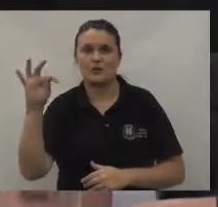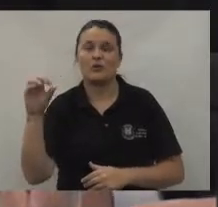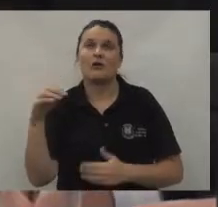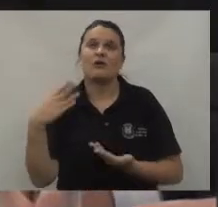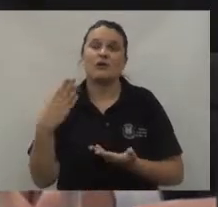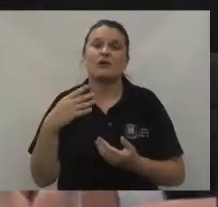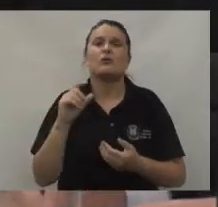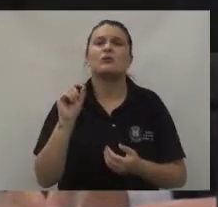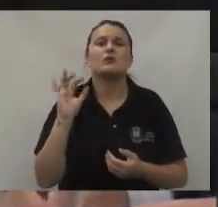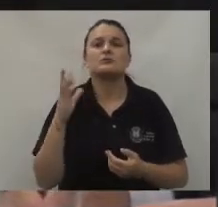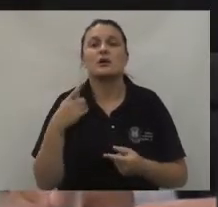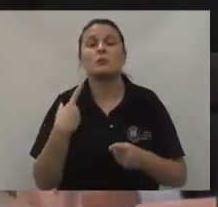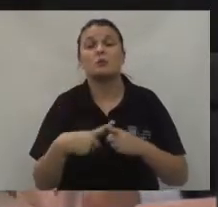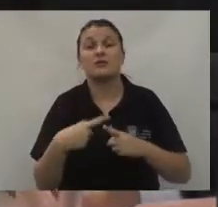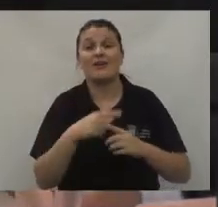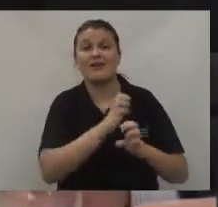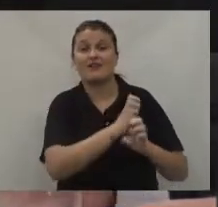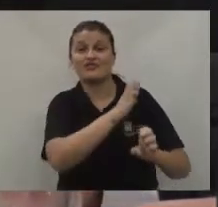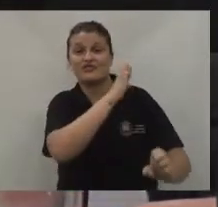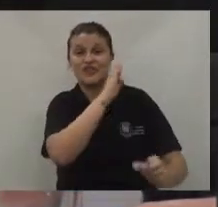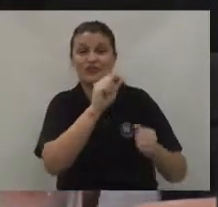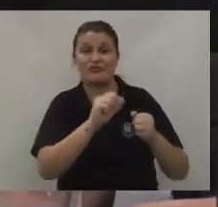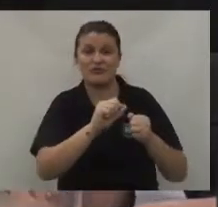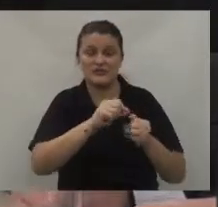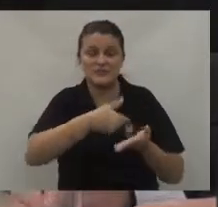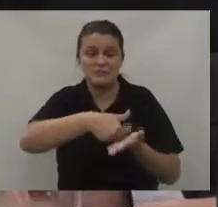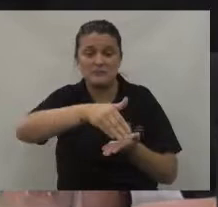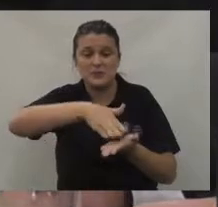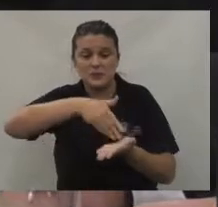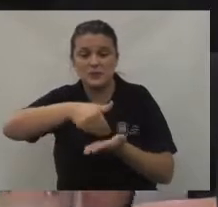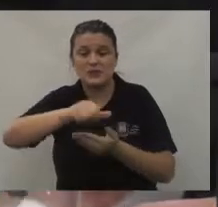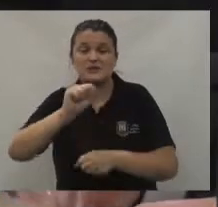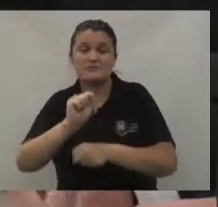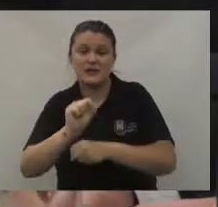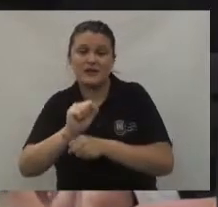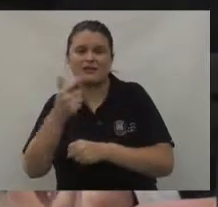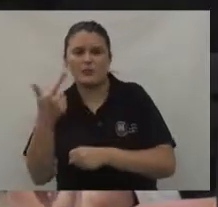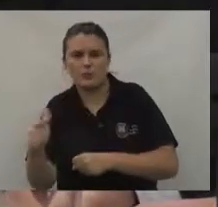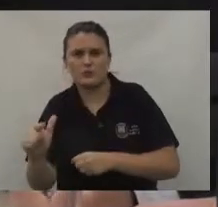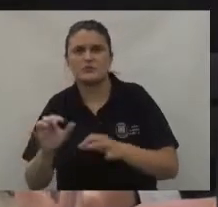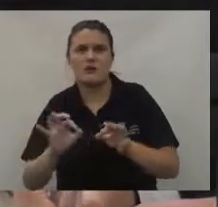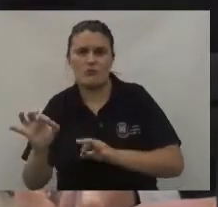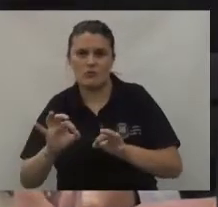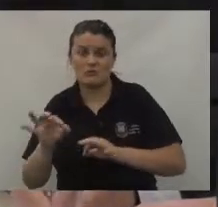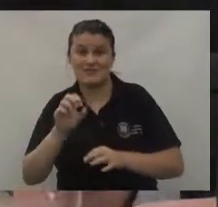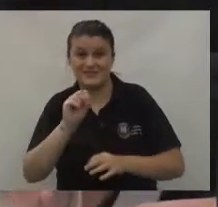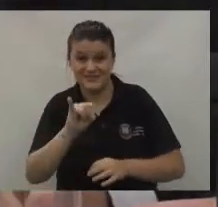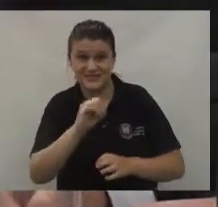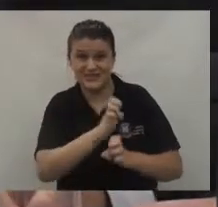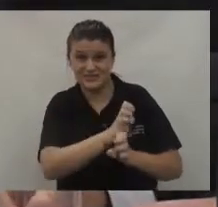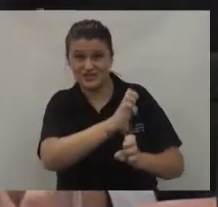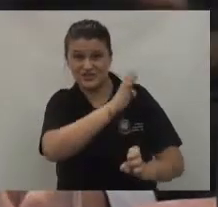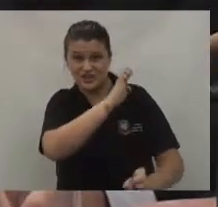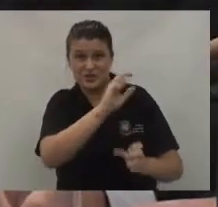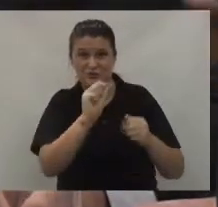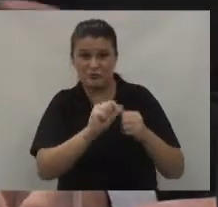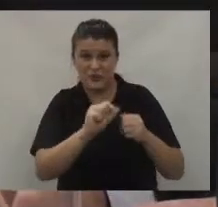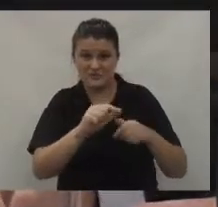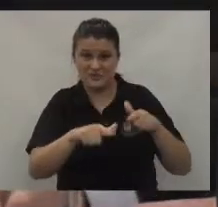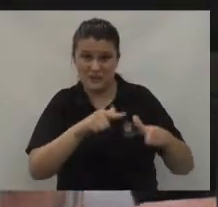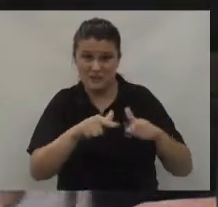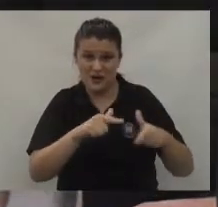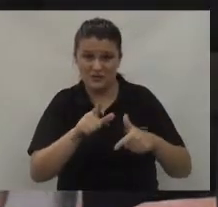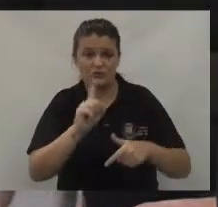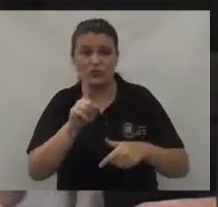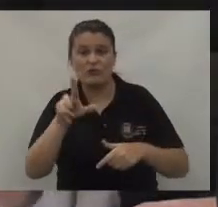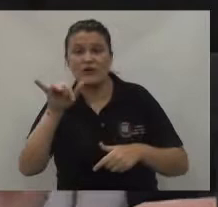o engenheiro colocou a pintura daí tem que esperar depois a rua de novo hoje estão sem engenheiro vai fazer um trabalho não